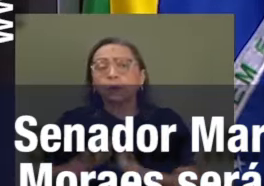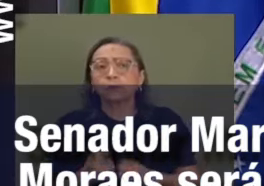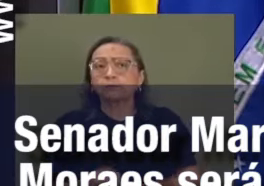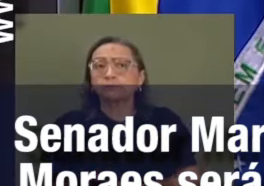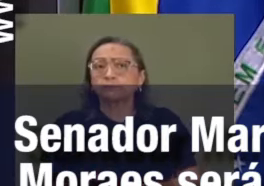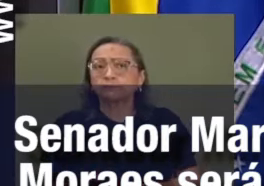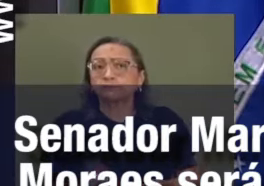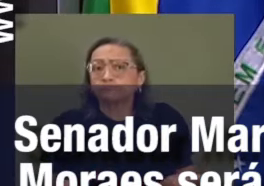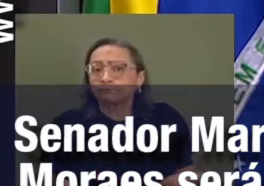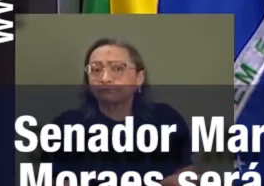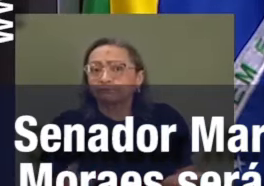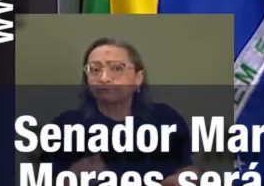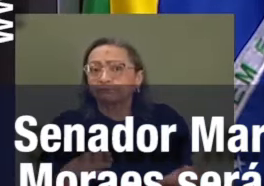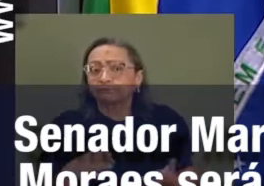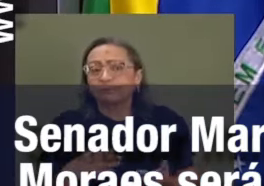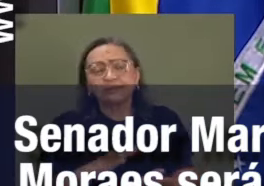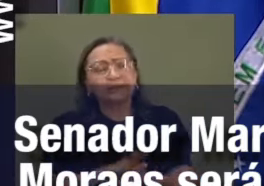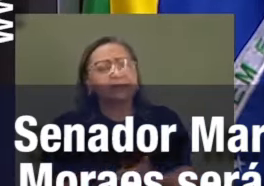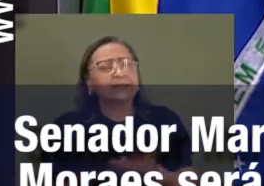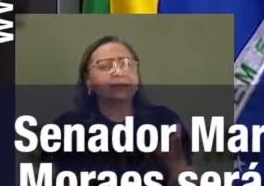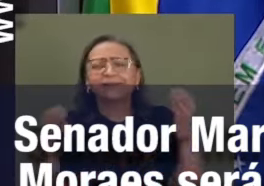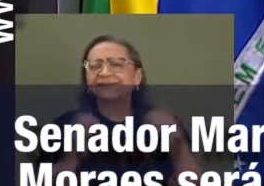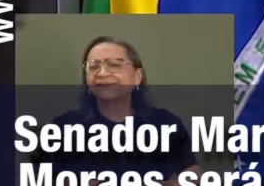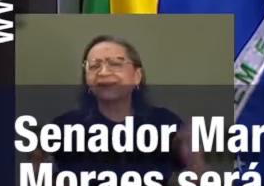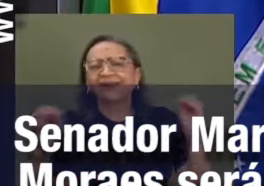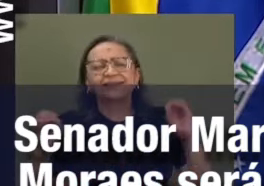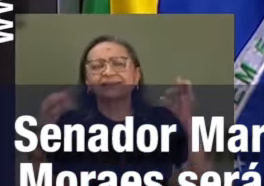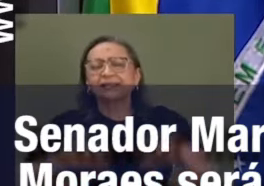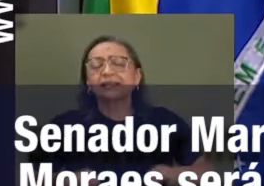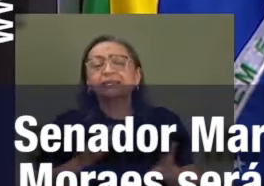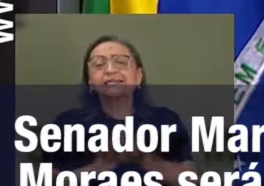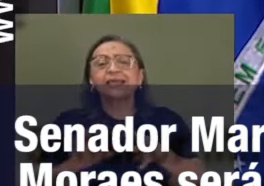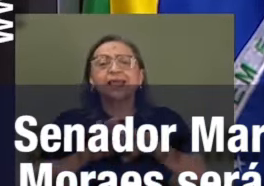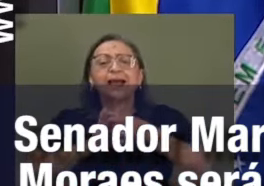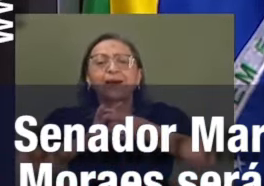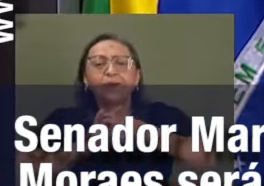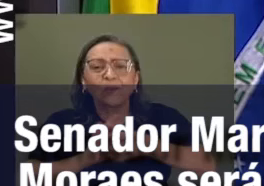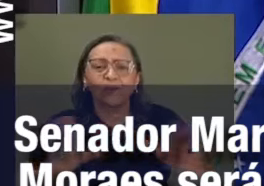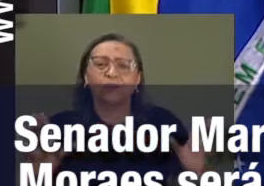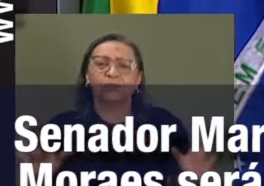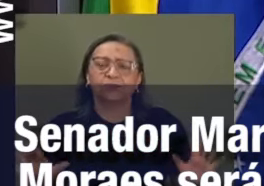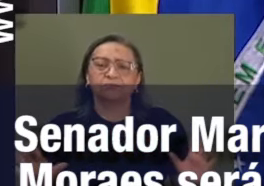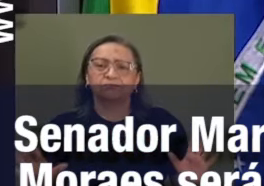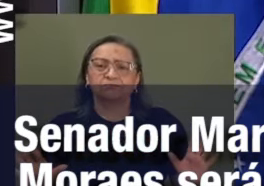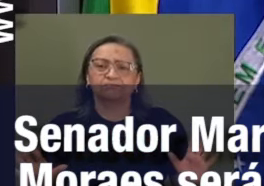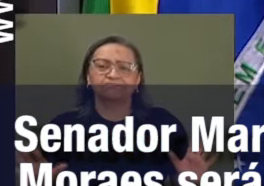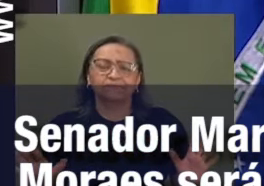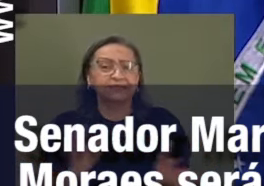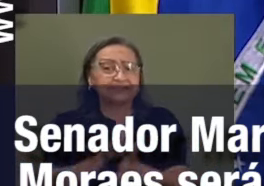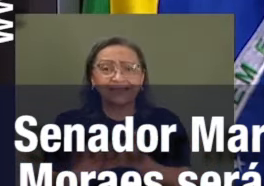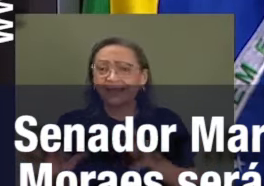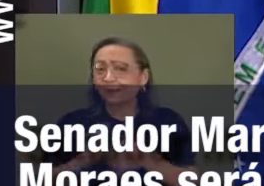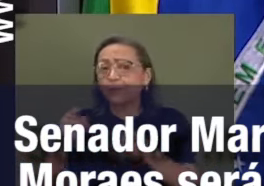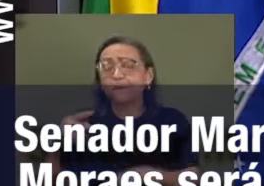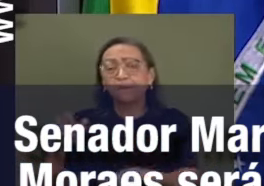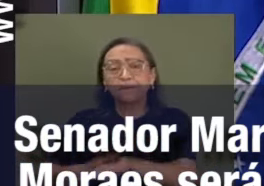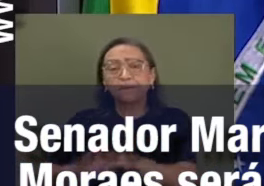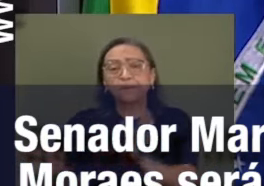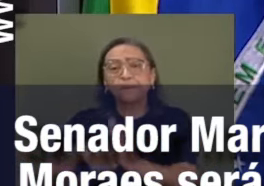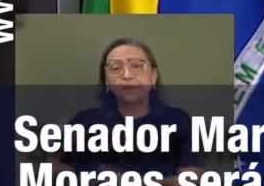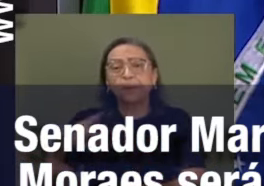sem o devido processo legal, sem autorização que sequer da PGR. E